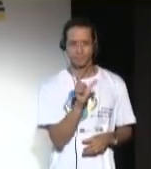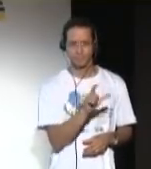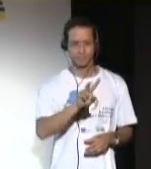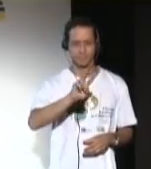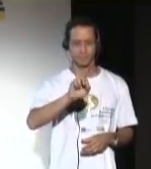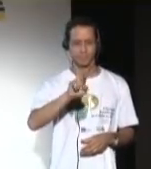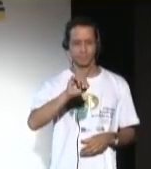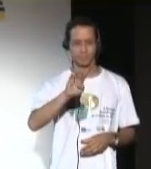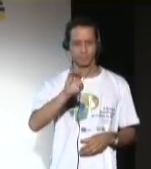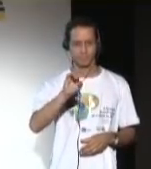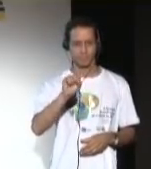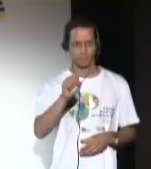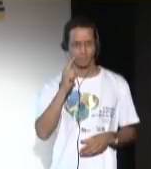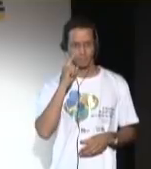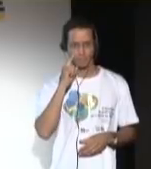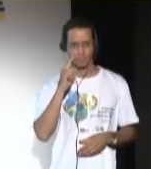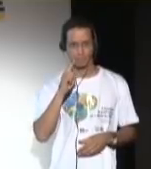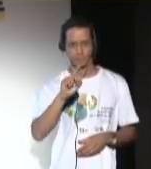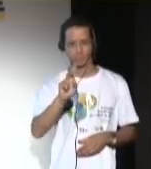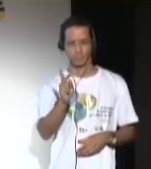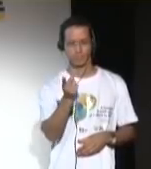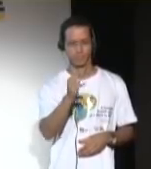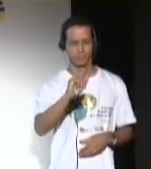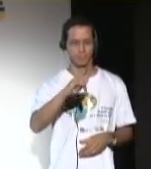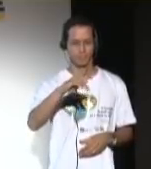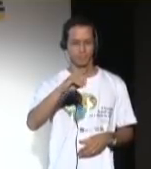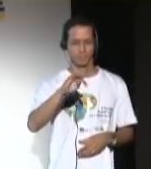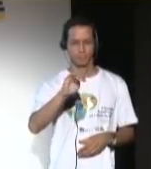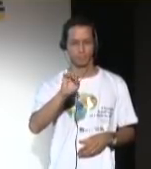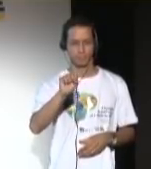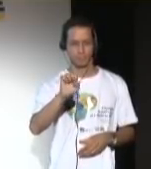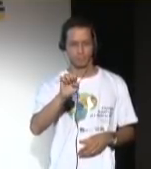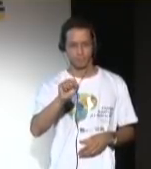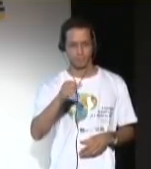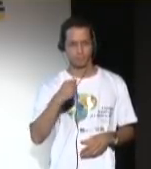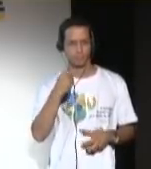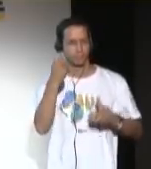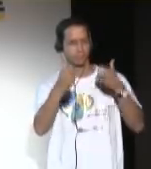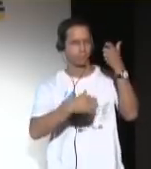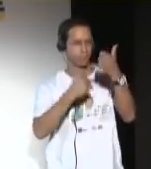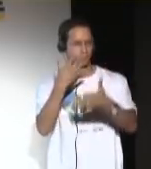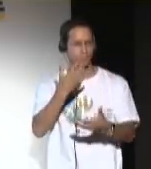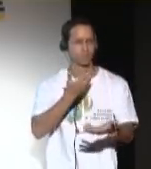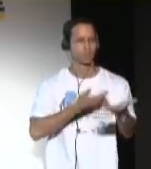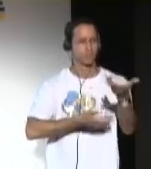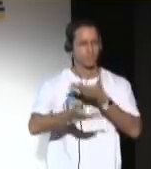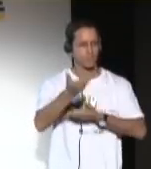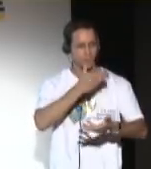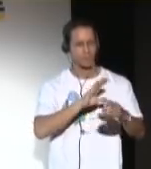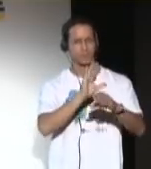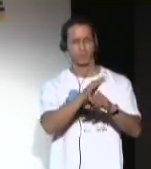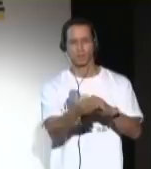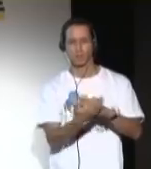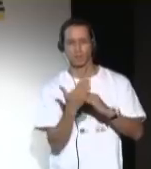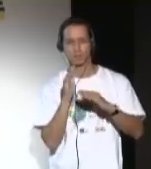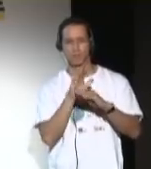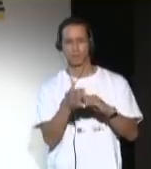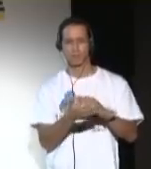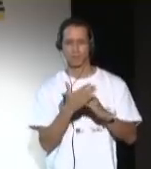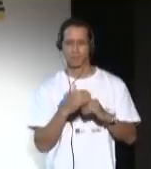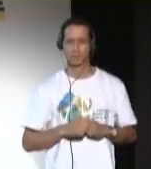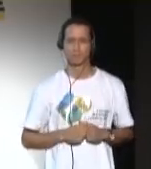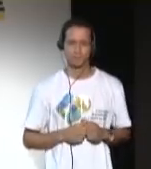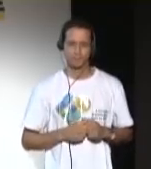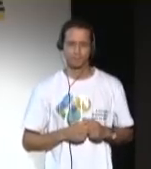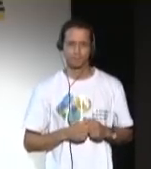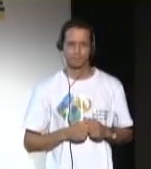diretrizes. Fazer hipóteses, se expressar de muitas maneiras, interagir, colaborar. Há